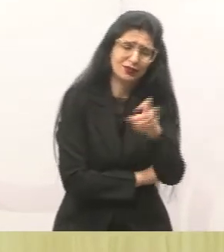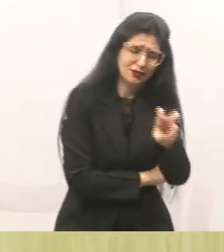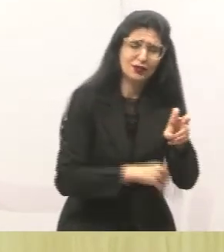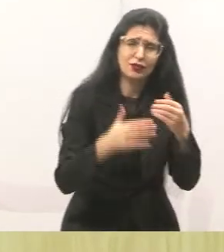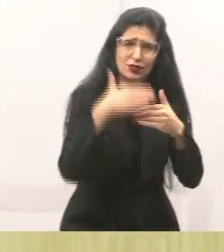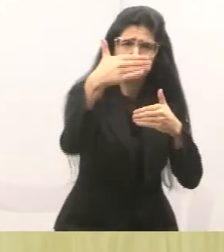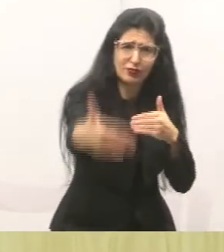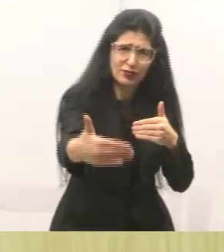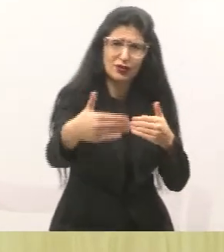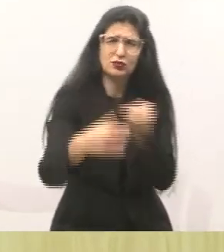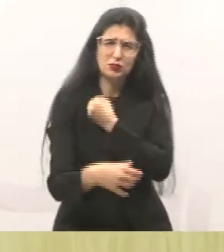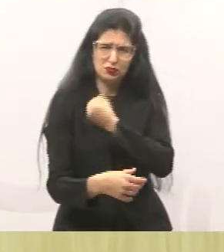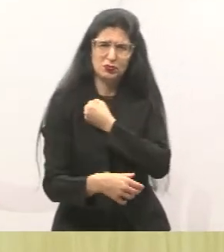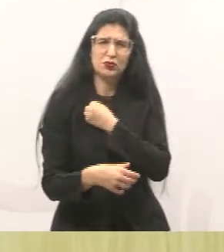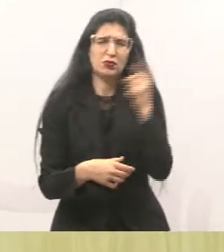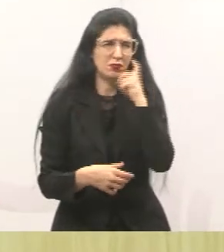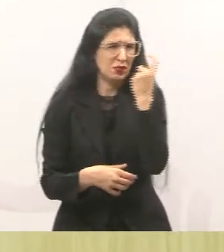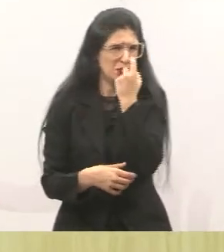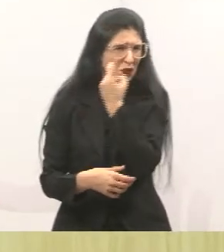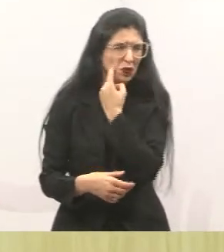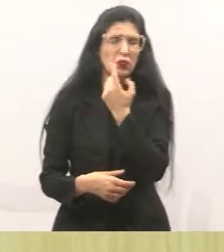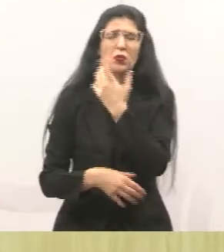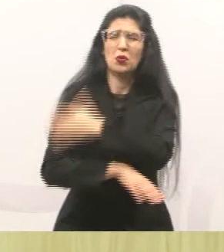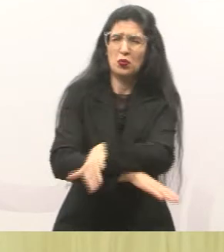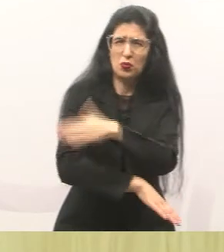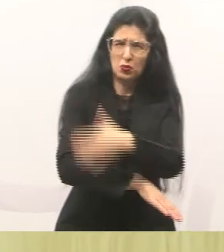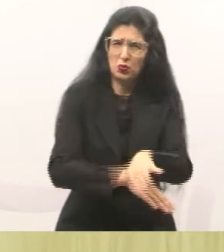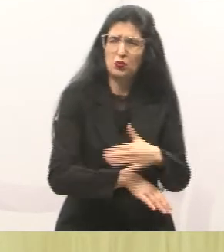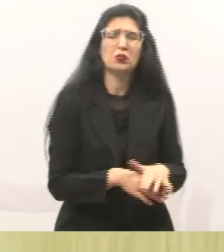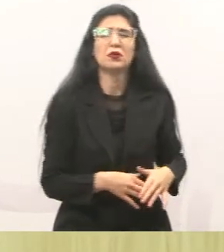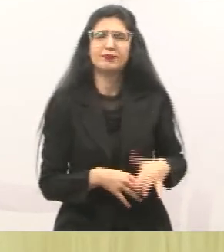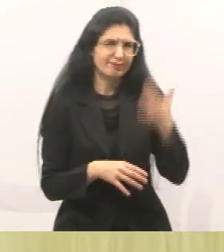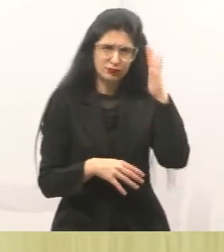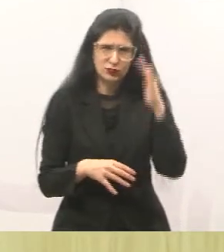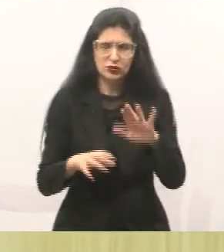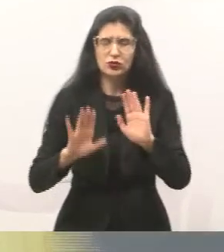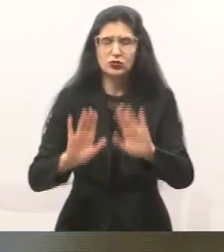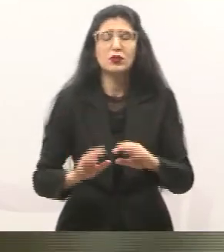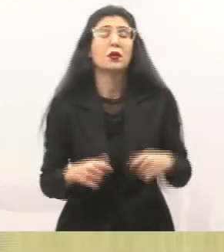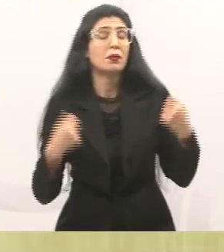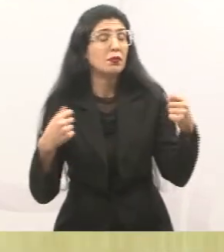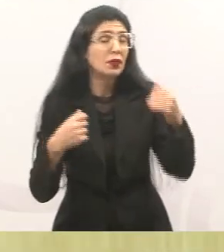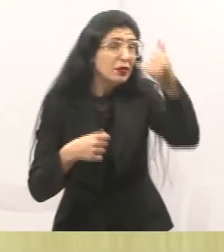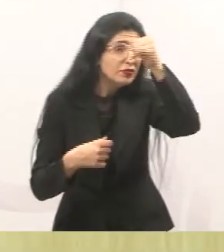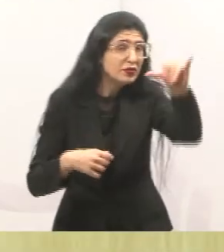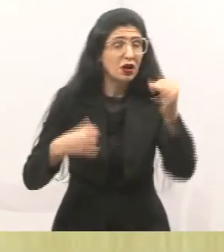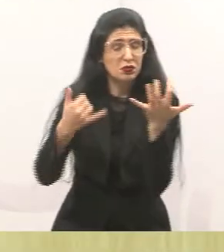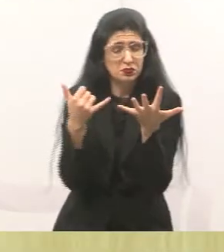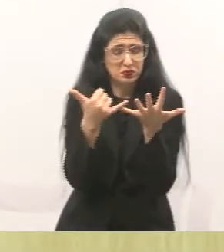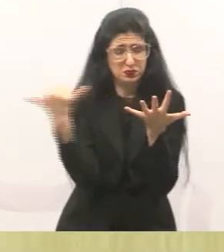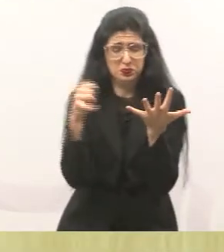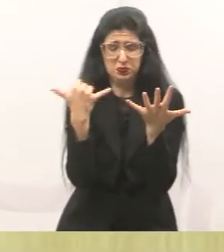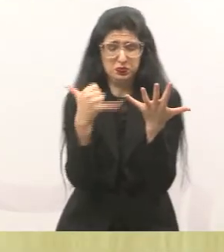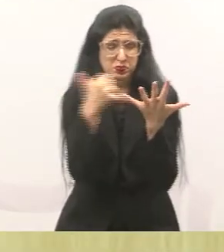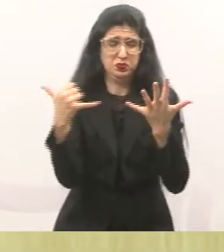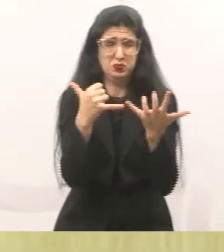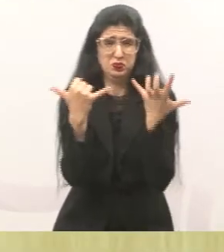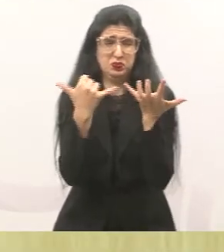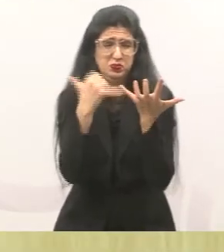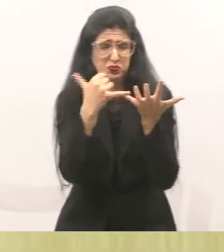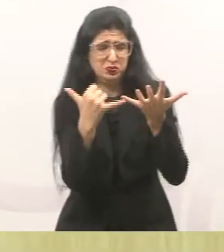Jacareí, podendo causar a interrupção de energia, como também acidentes. Encaminhamos fotos do local. Assim sendo, muito